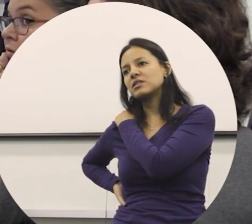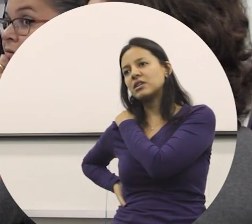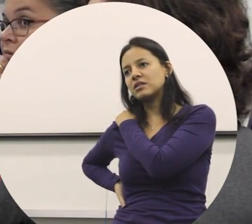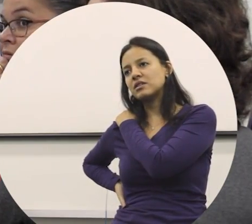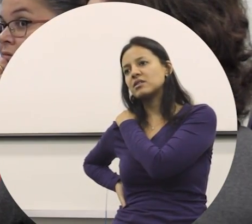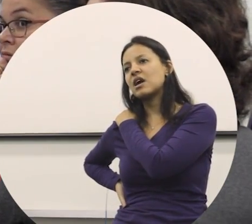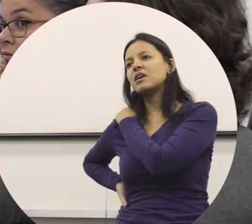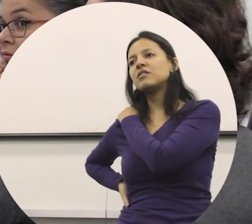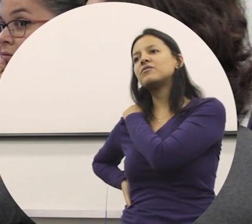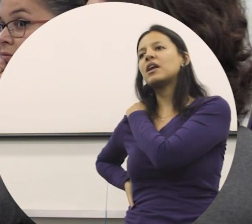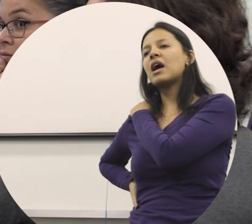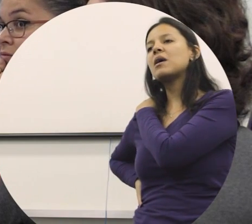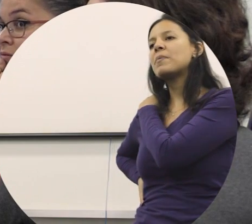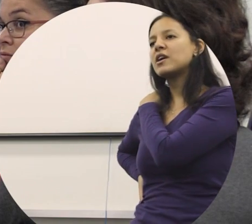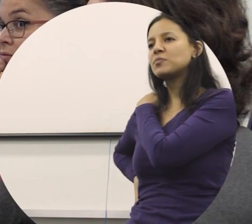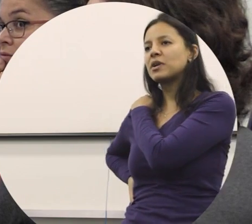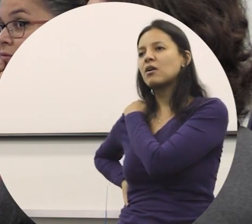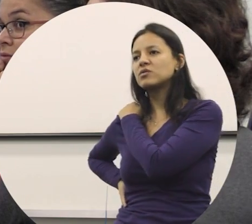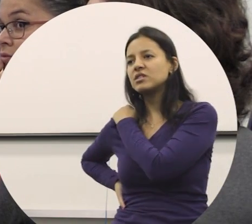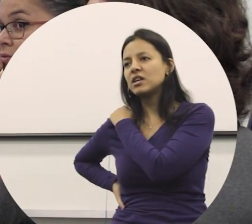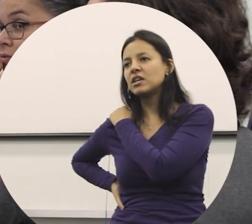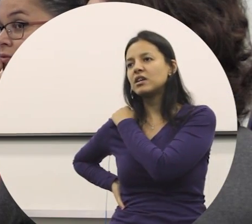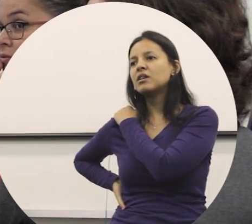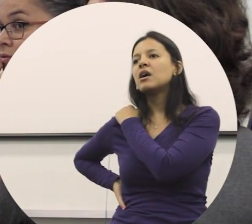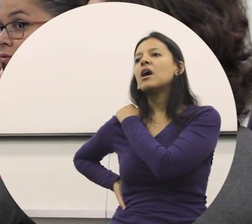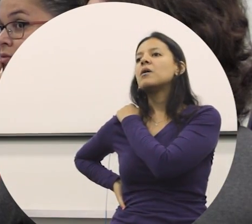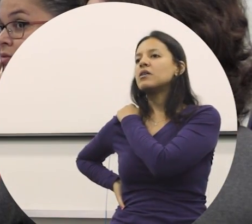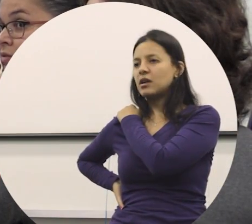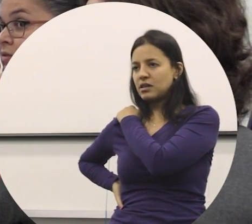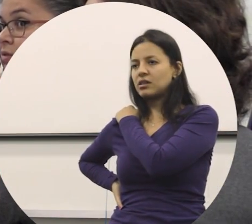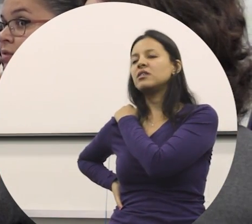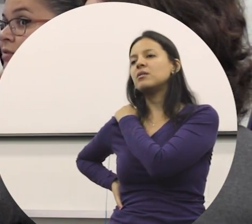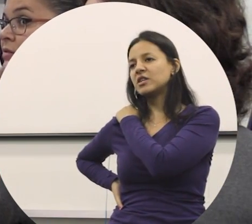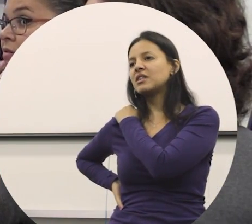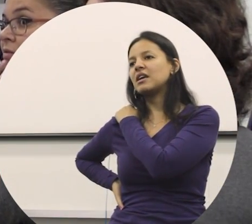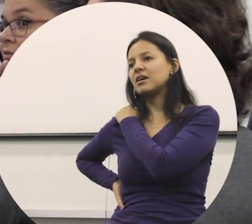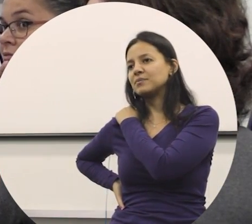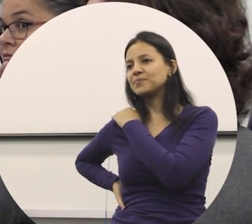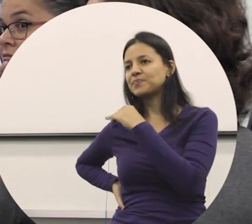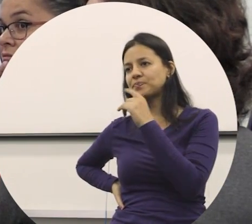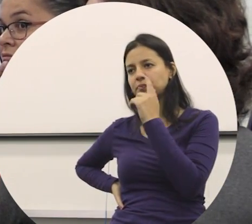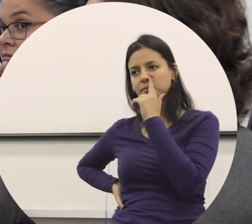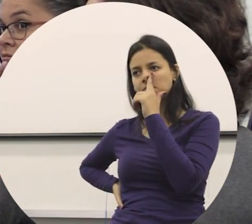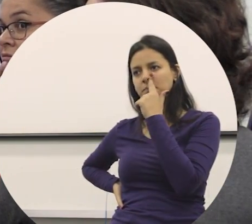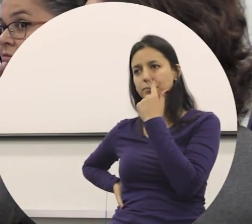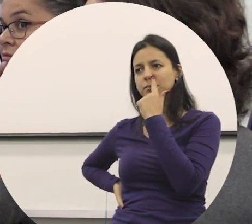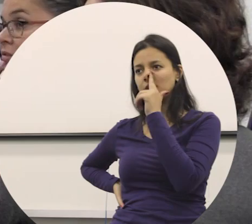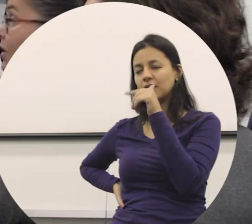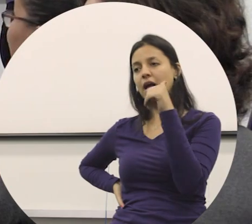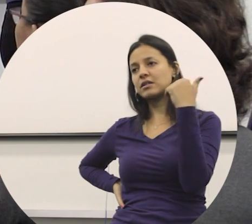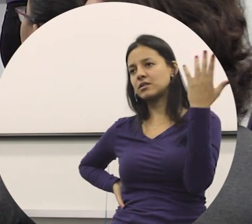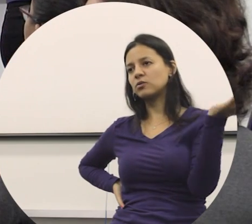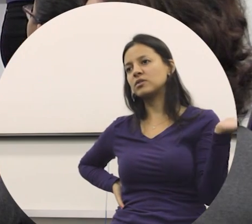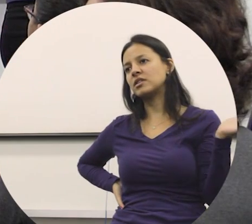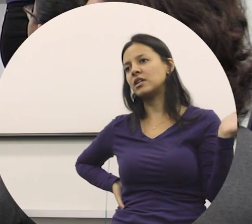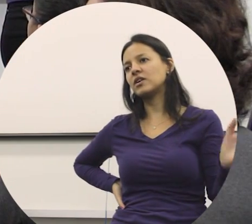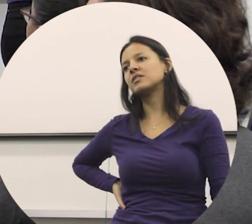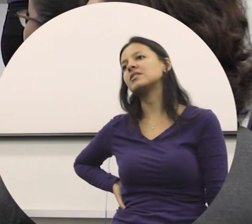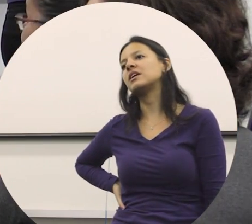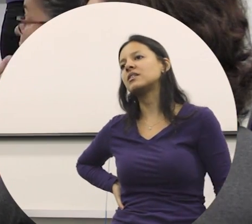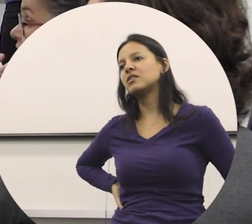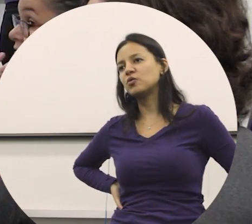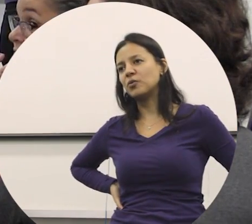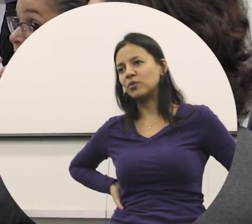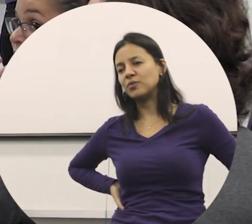aniversário das crianças. E aí vai lá e pede para que a cozinheira lhe dê manteiga, lá